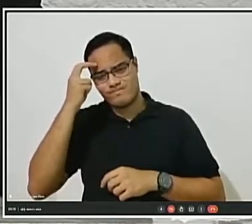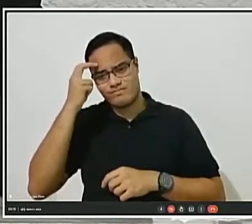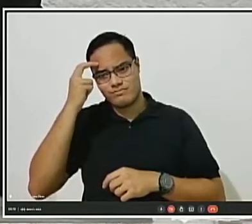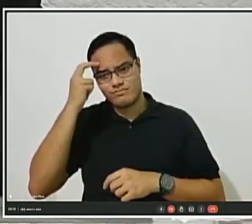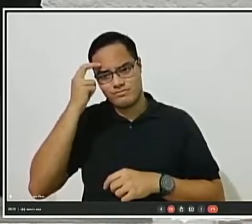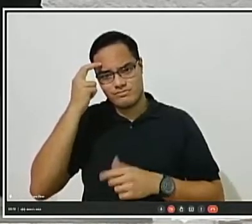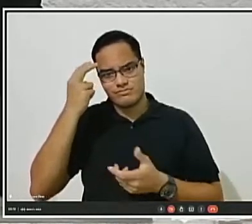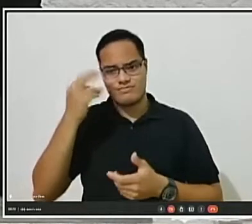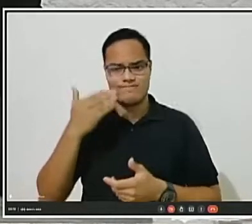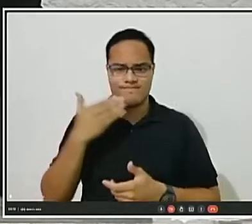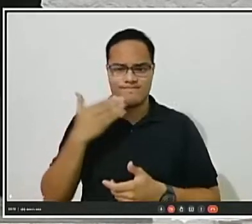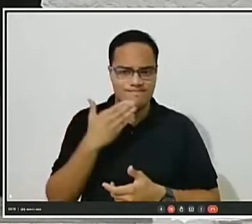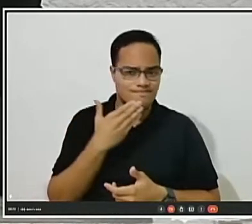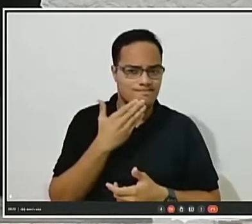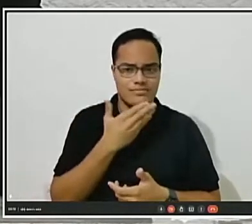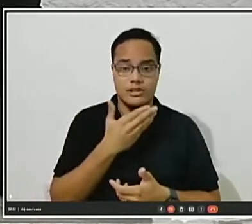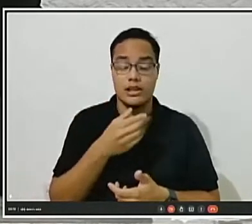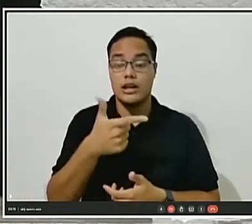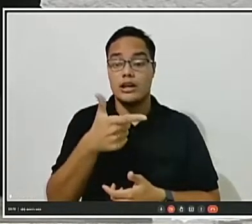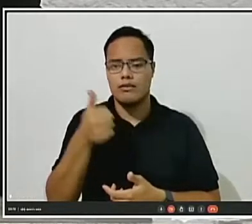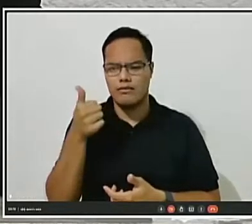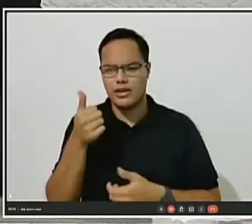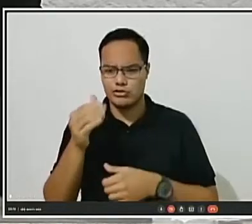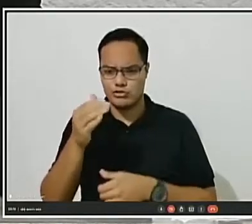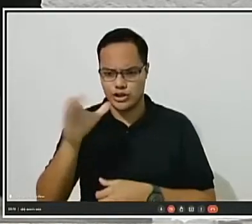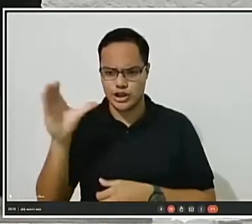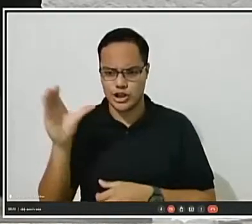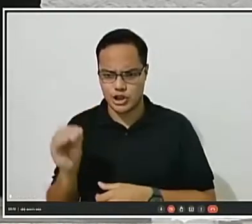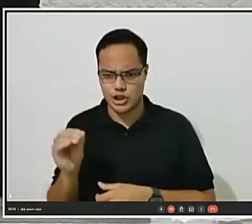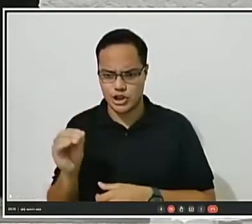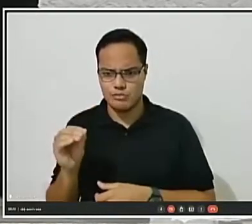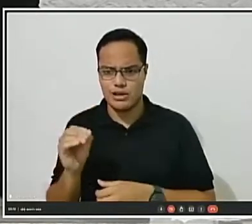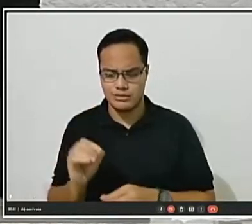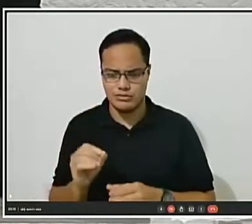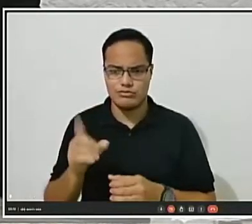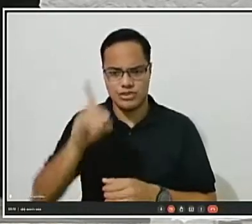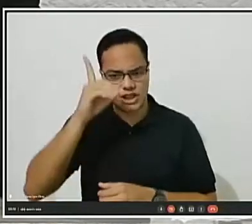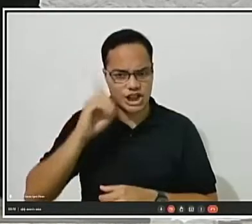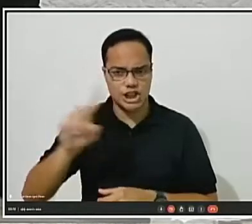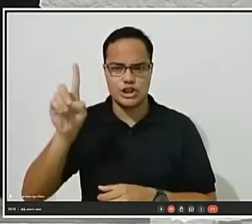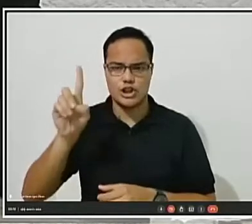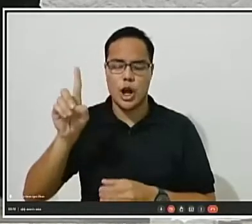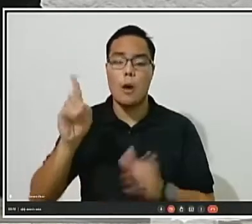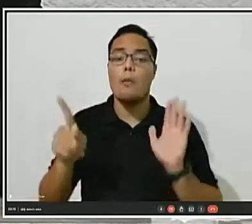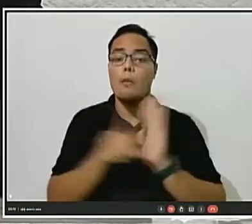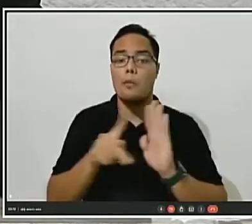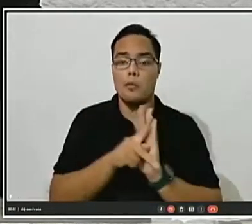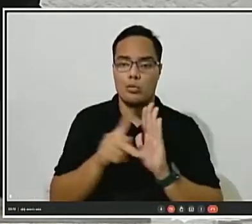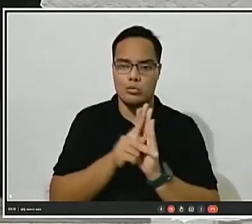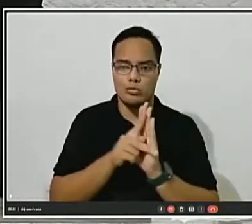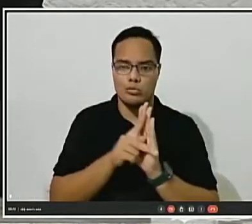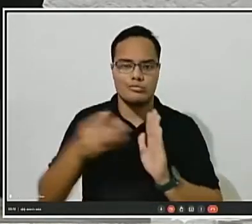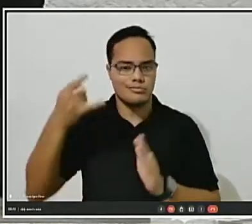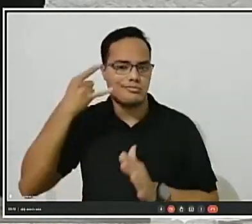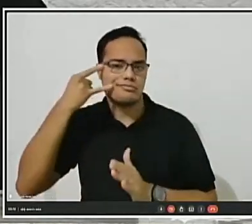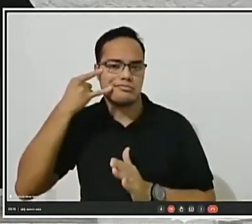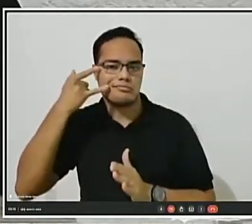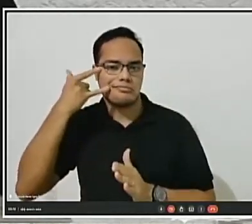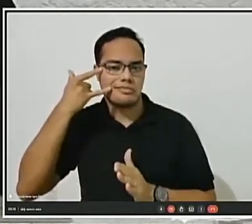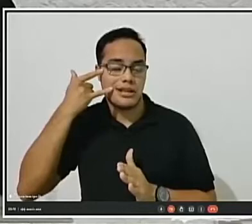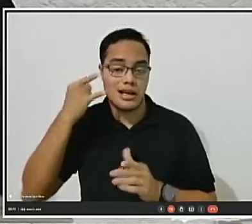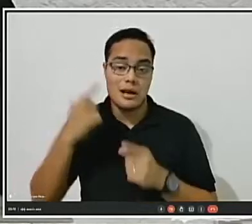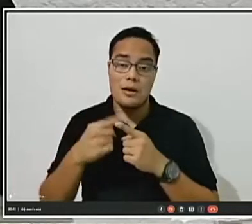em 21 de março, é uma data de conscientização global para celebrar a vida das pessoas